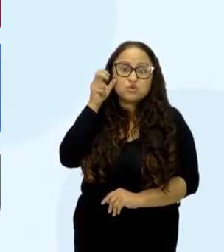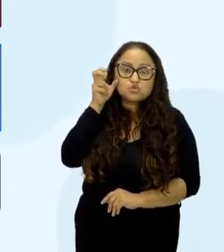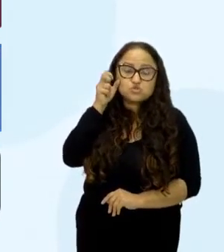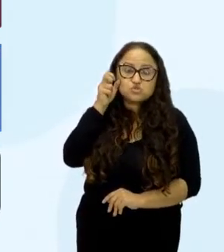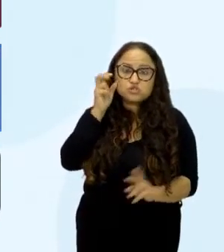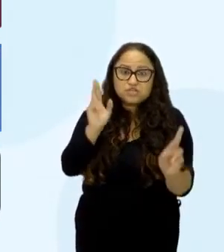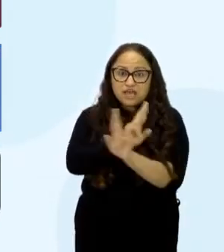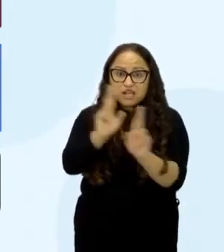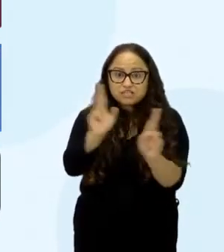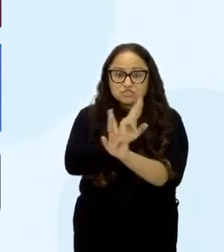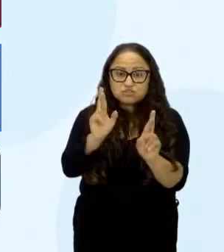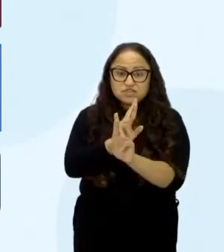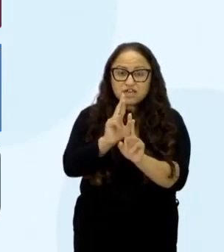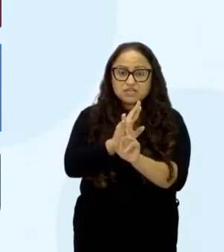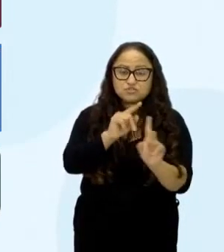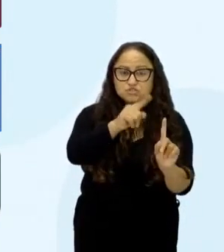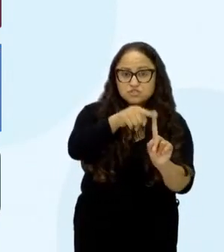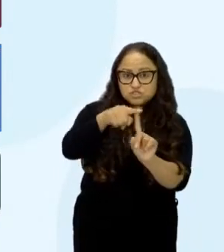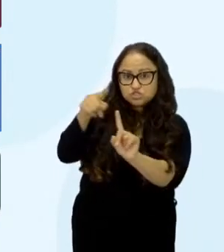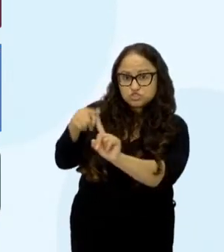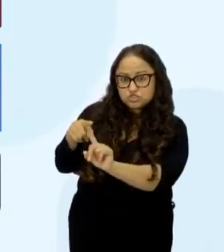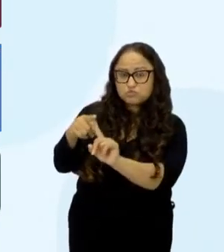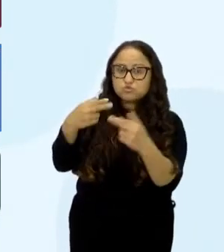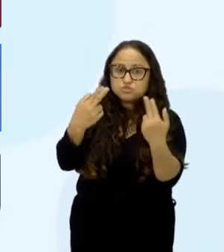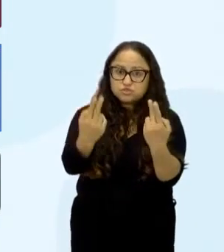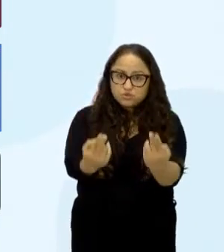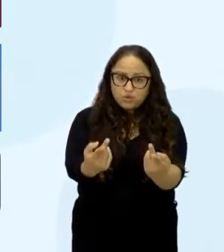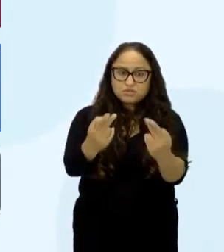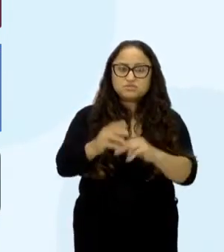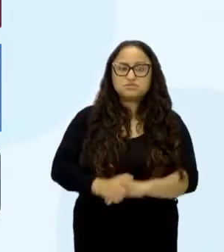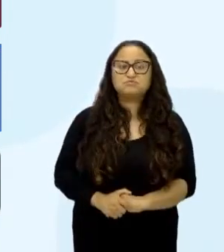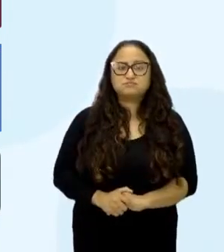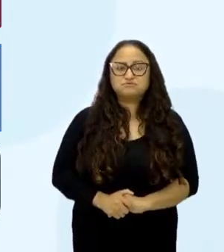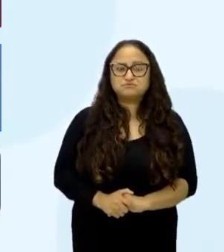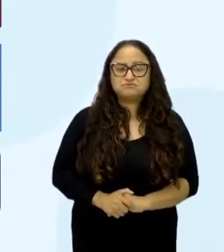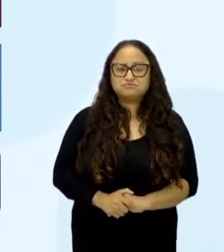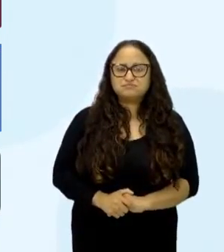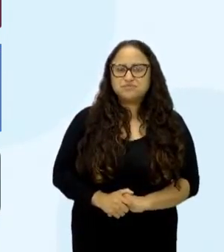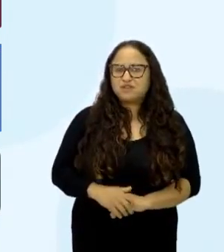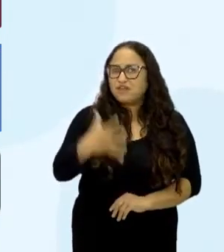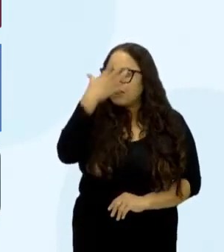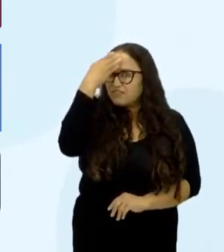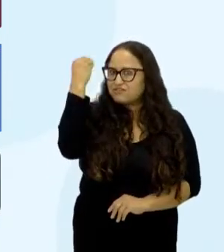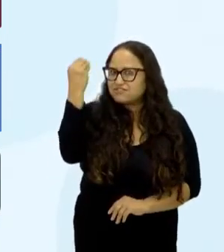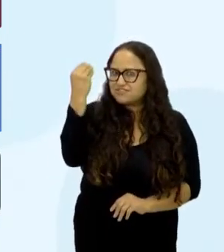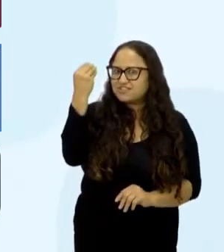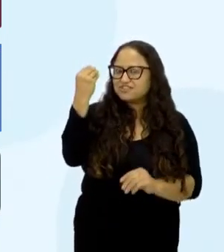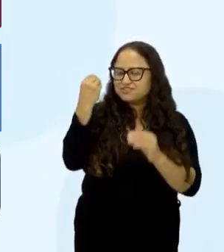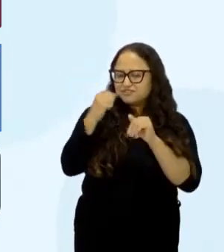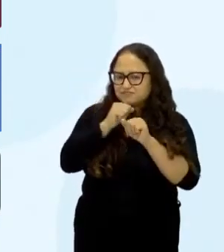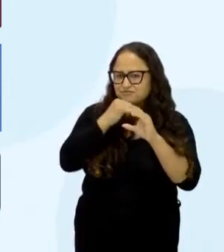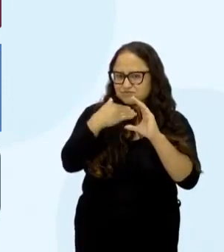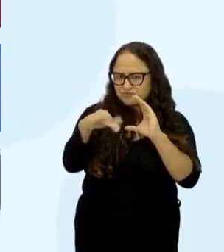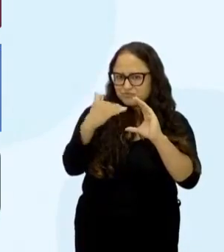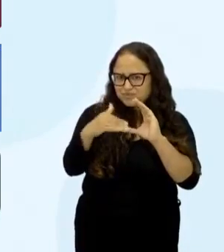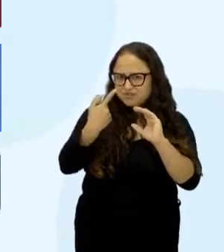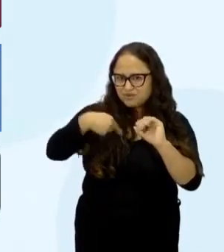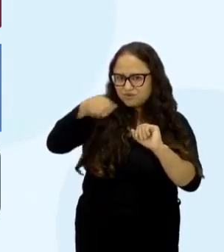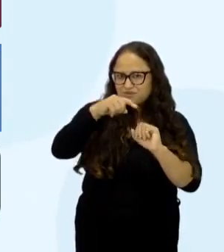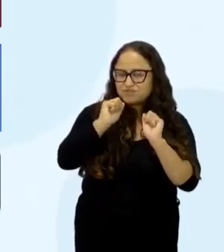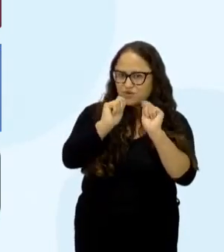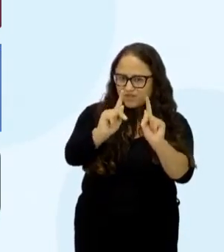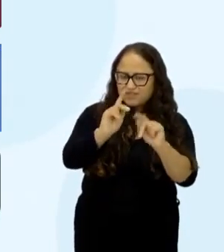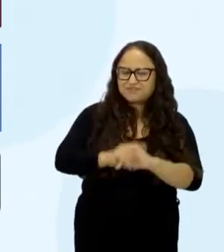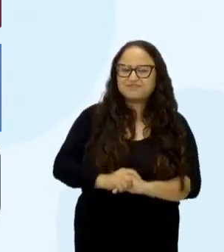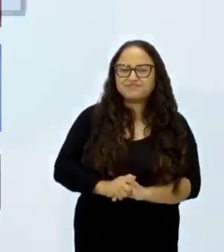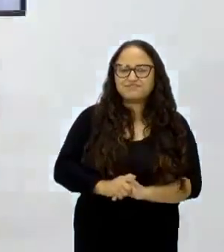to the topic. Tenta encontrar mais canções aí relacionadas com esse tópico. Não se esqueça de compartilhar aí com a gente.